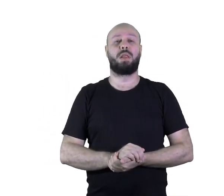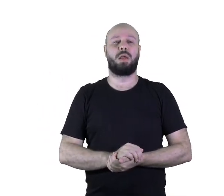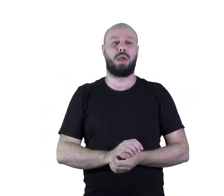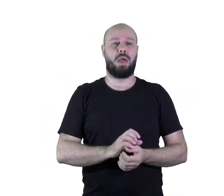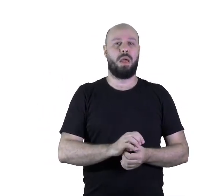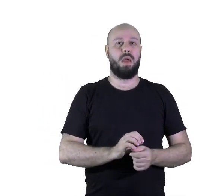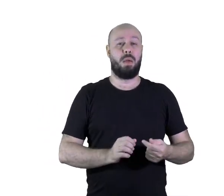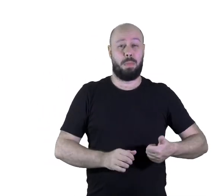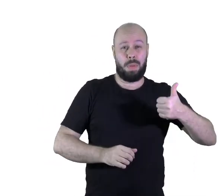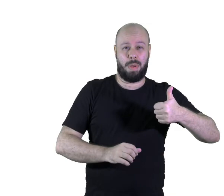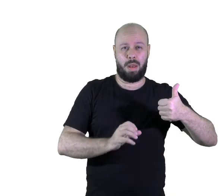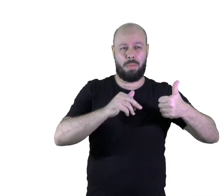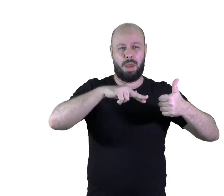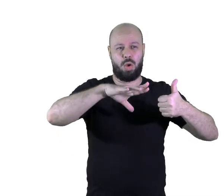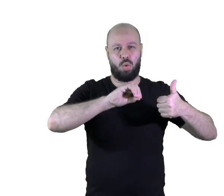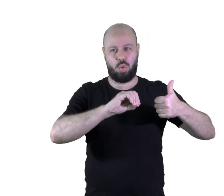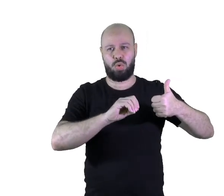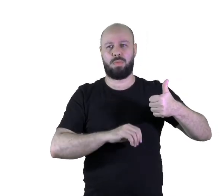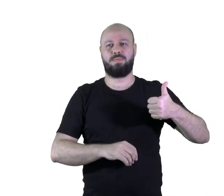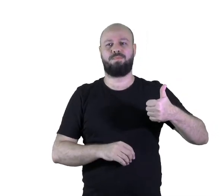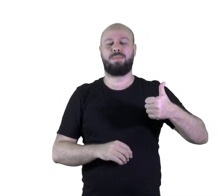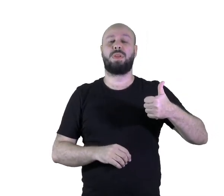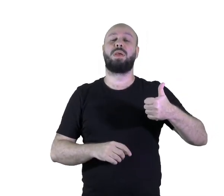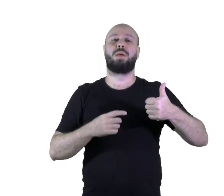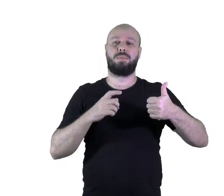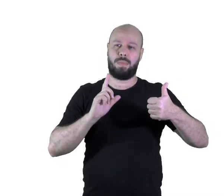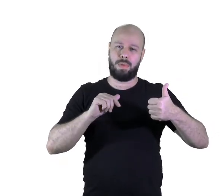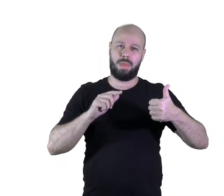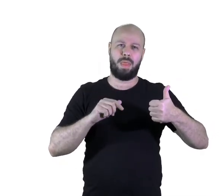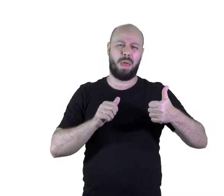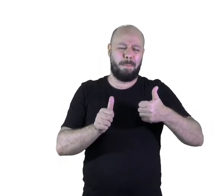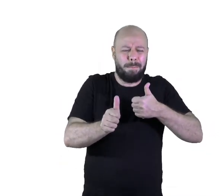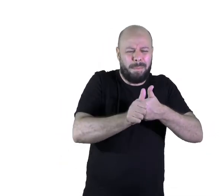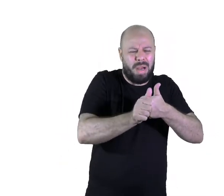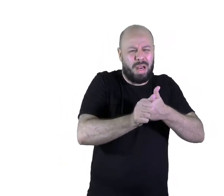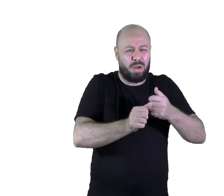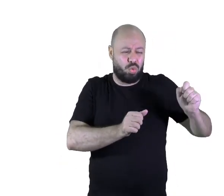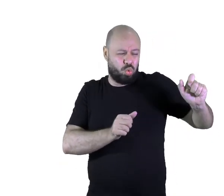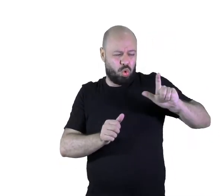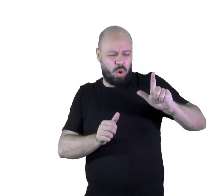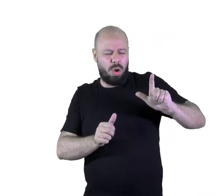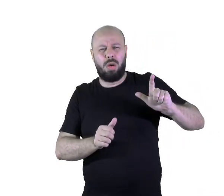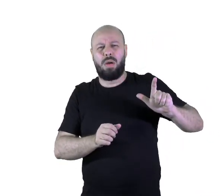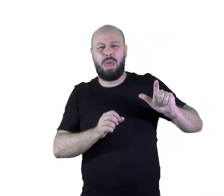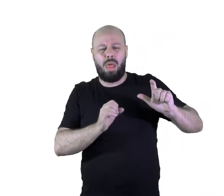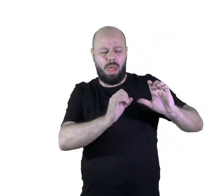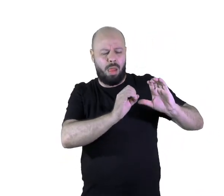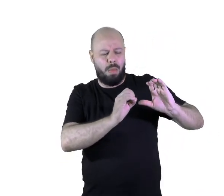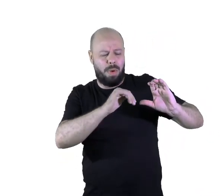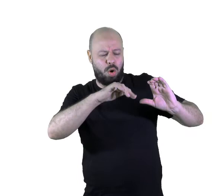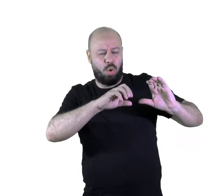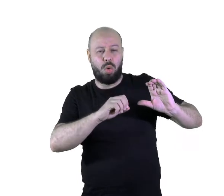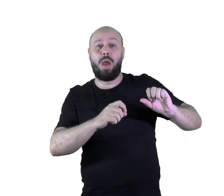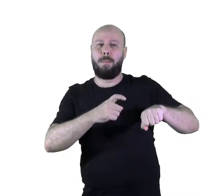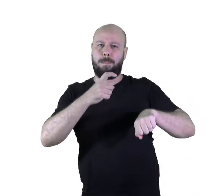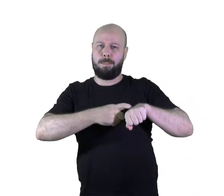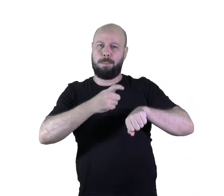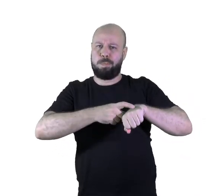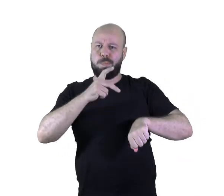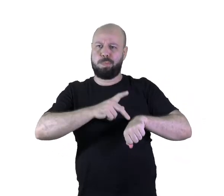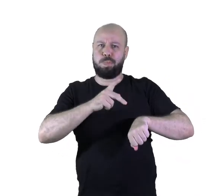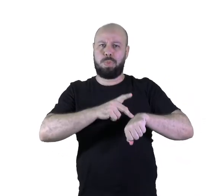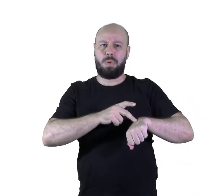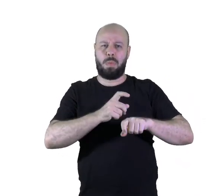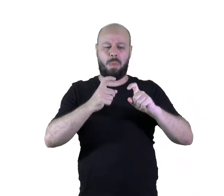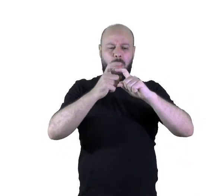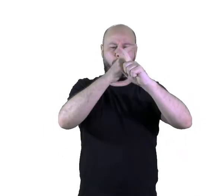primeiro planeta que tem no Sistema Solar, lá bem próximo do Sol, né? Ele é um planeta rochoso, não tem satélites